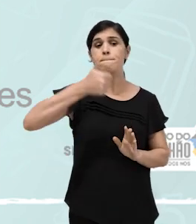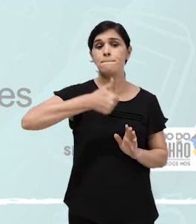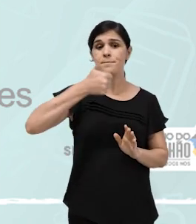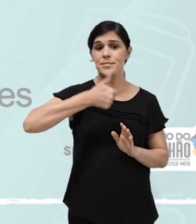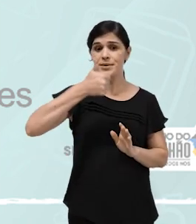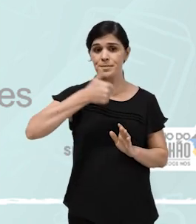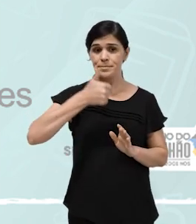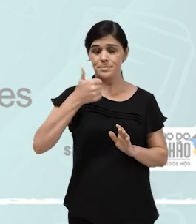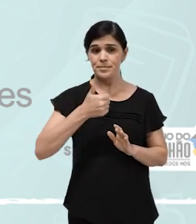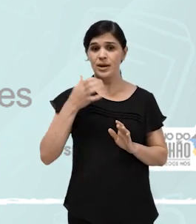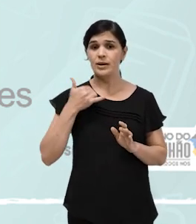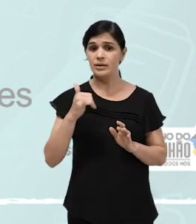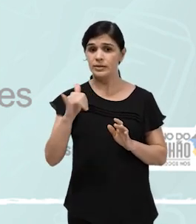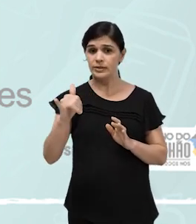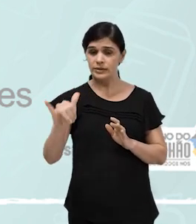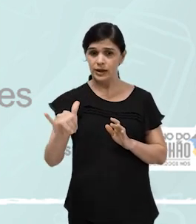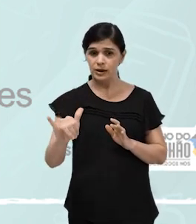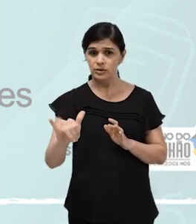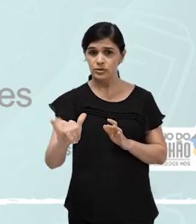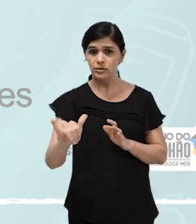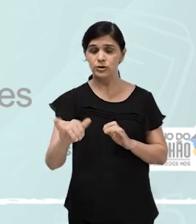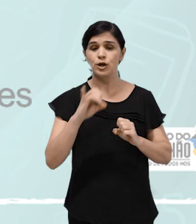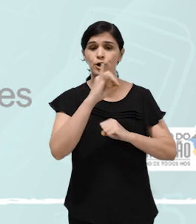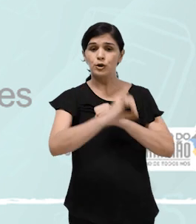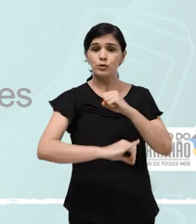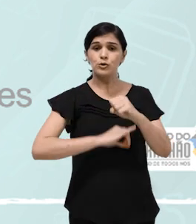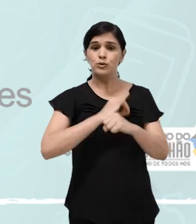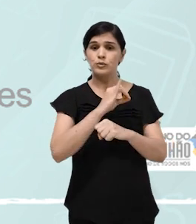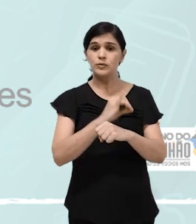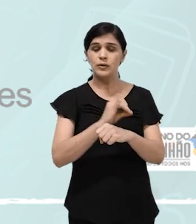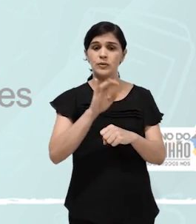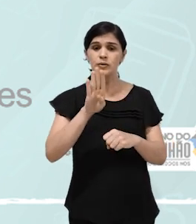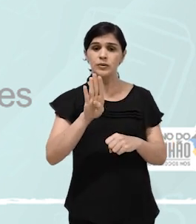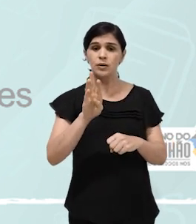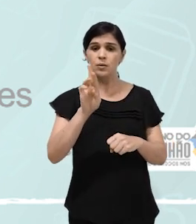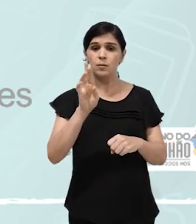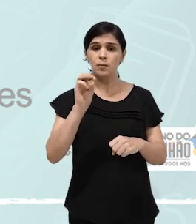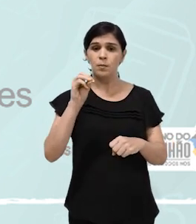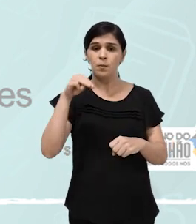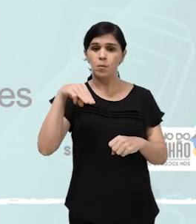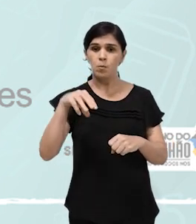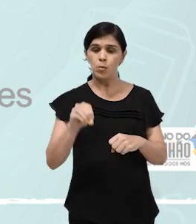energia de ionização do bromo, número atômico 35, é